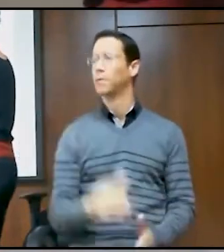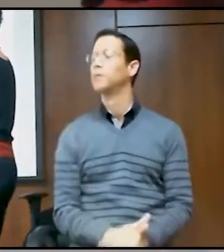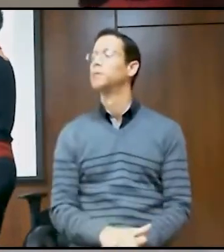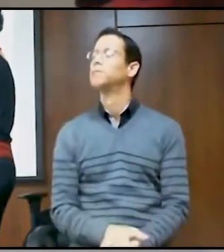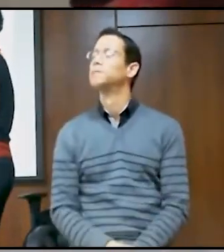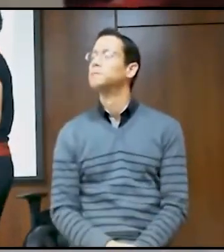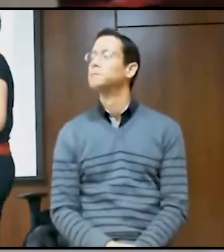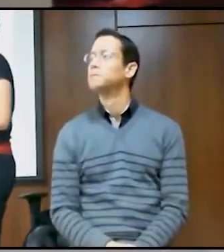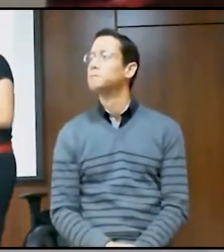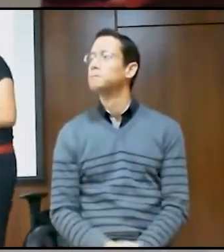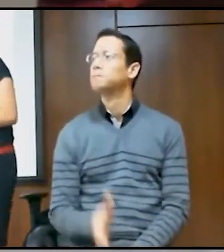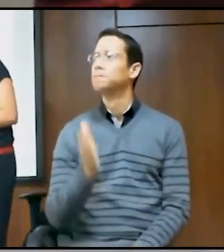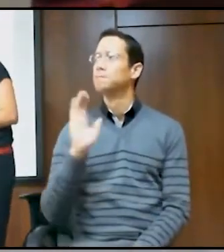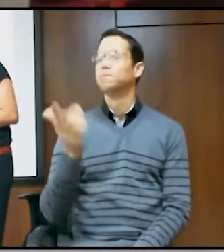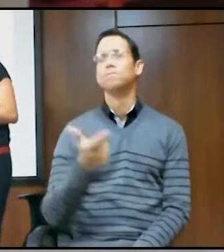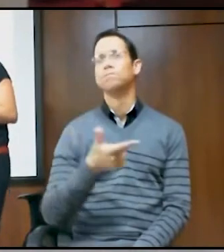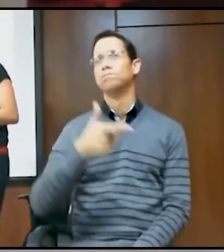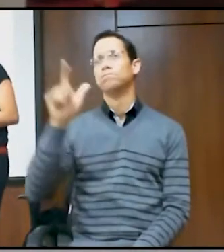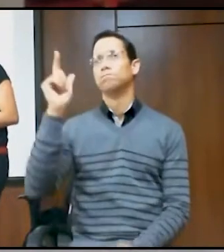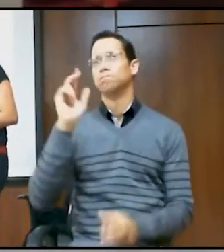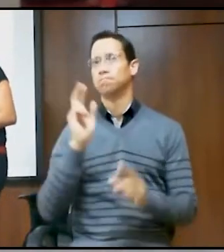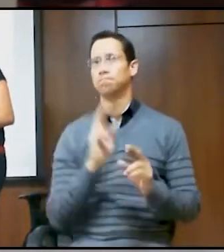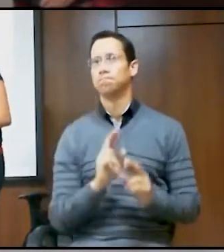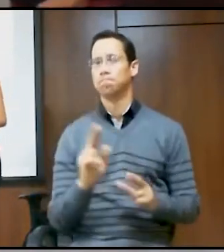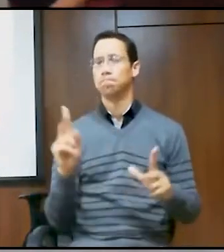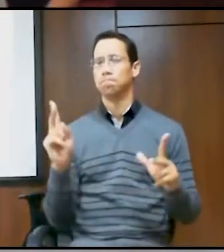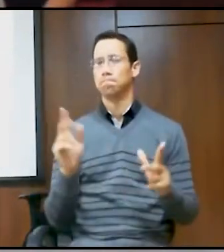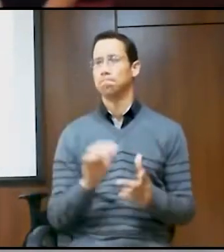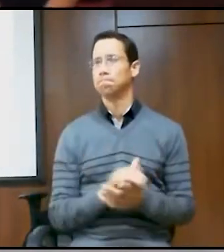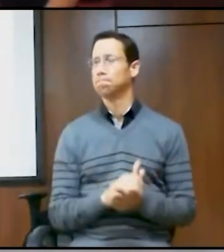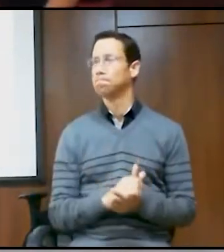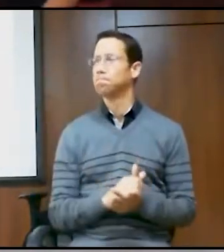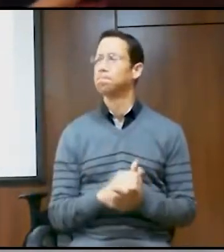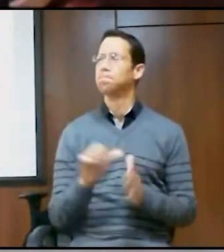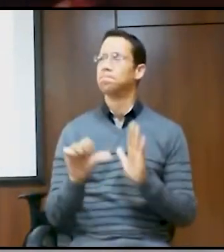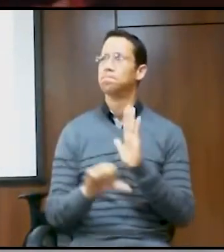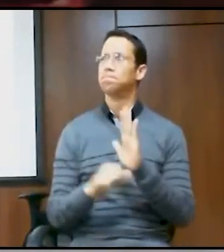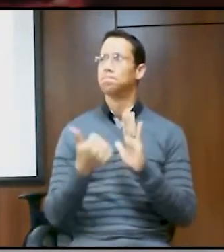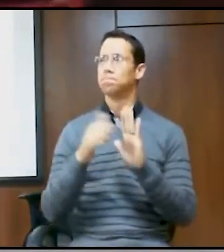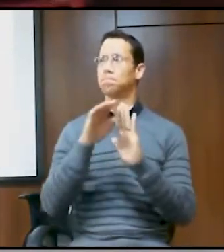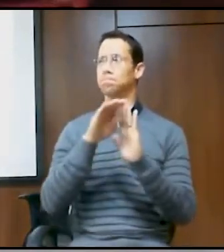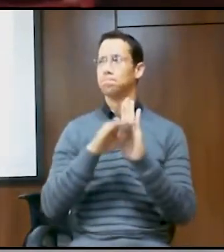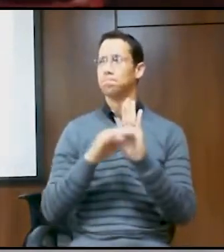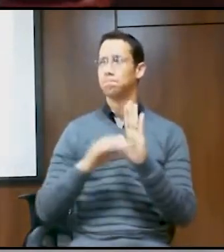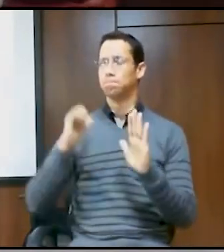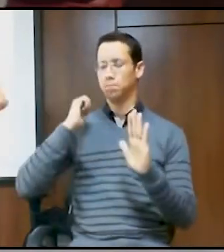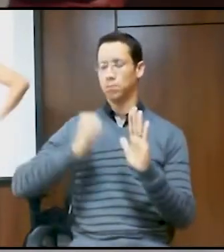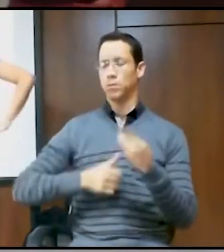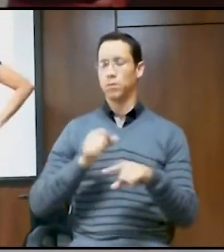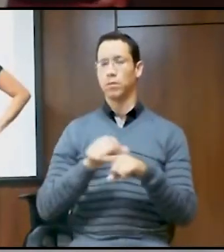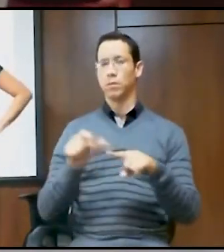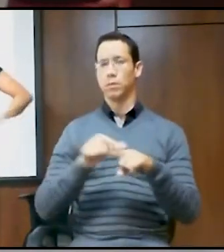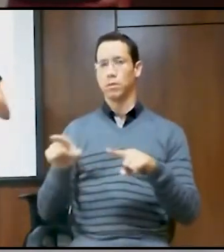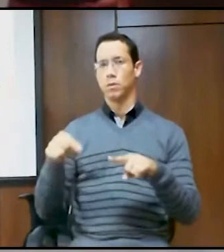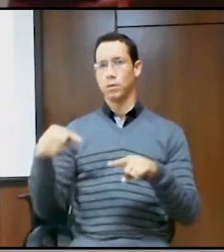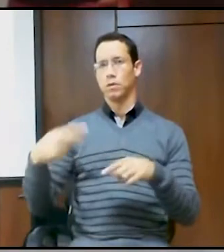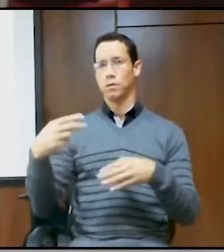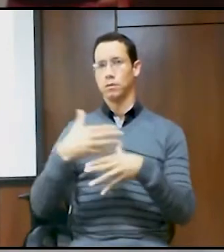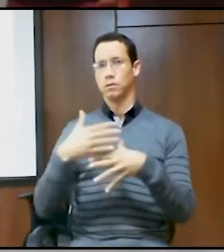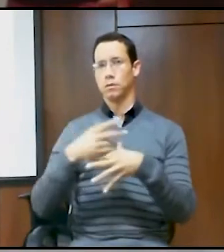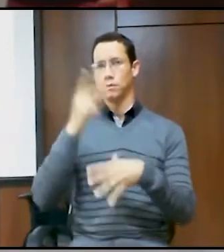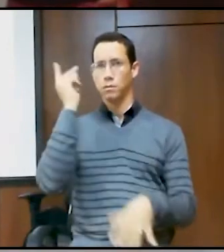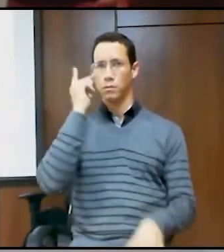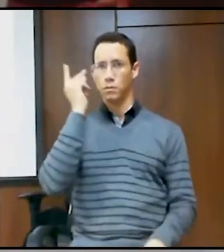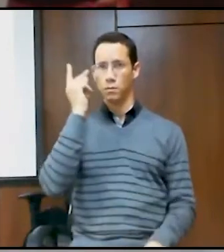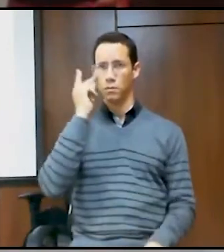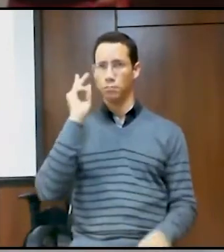ele já vem com outra cara, tá? O primeiro programa do Bolsa Aluguel na cidade de São Paulo, ele era um programa